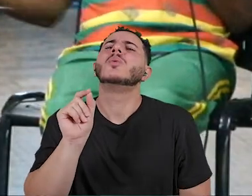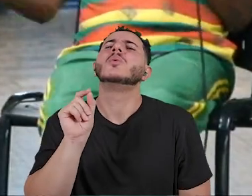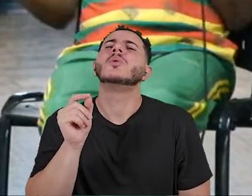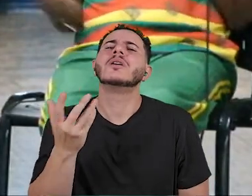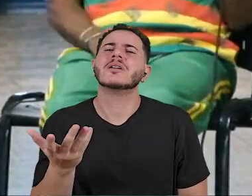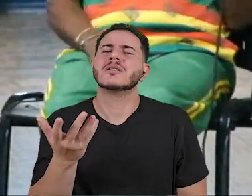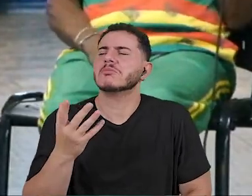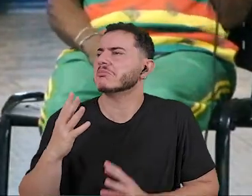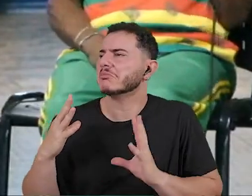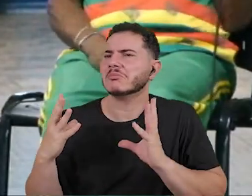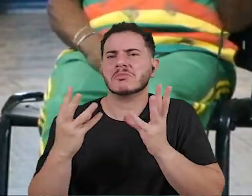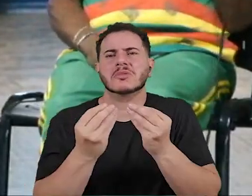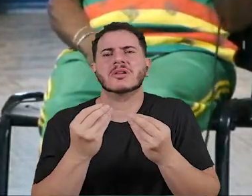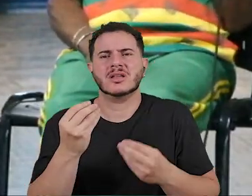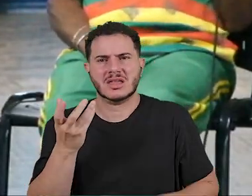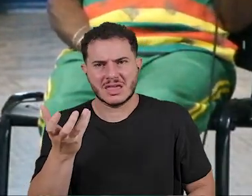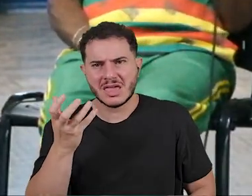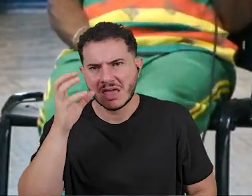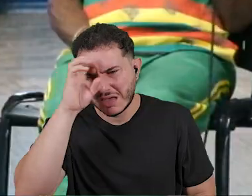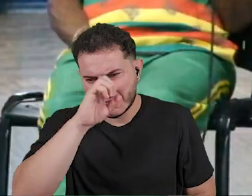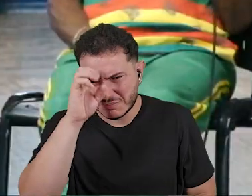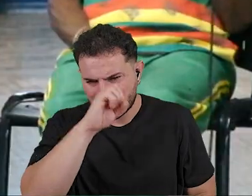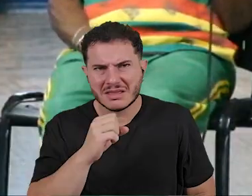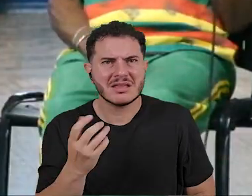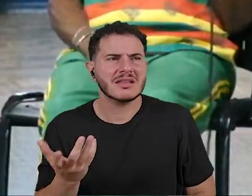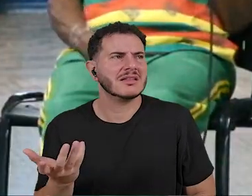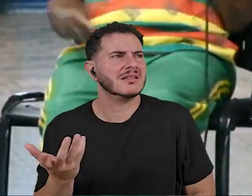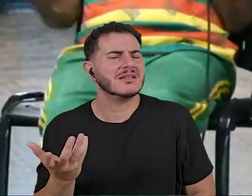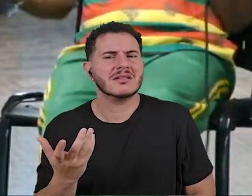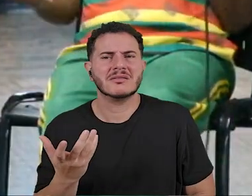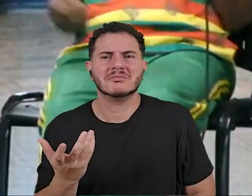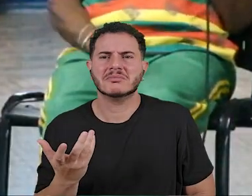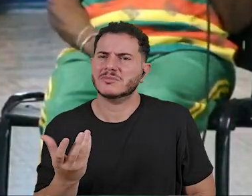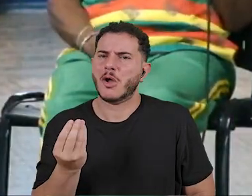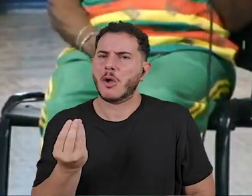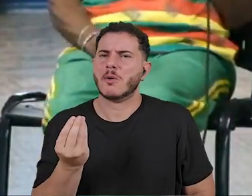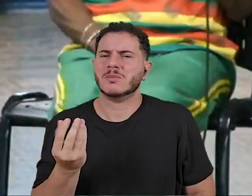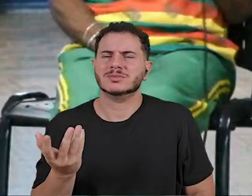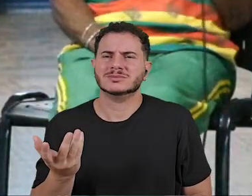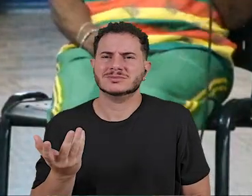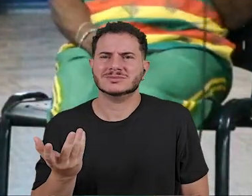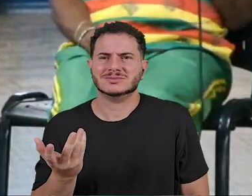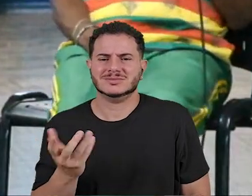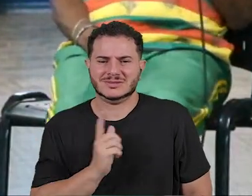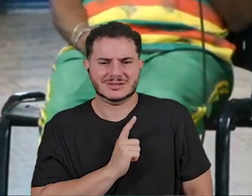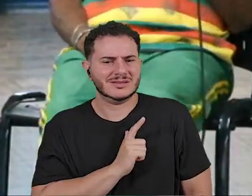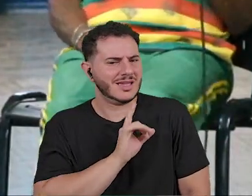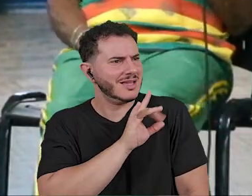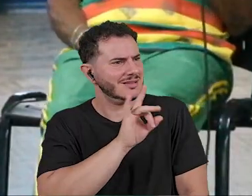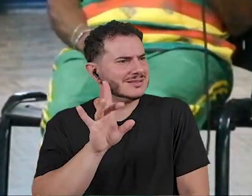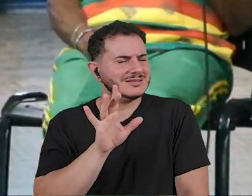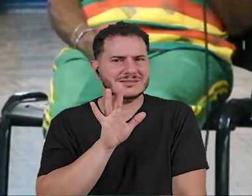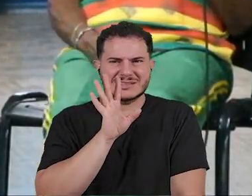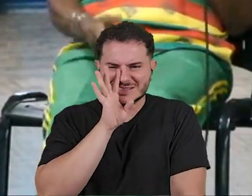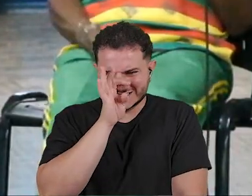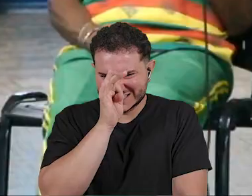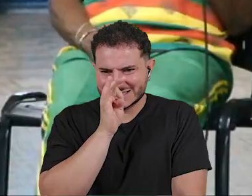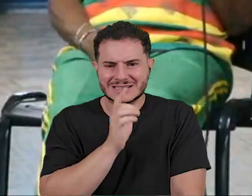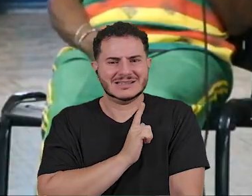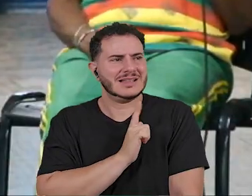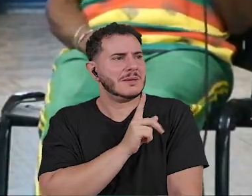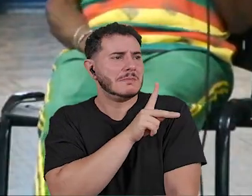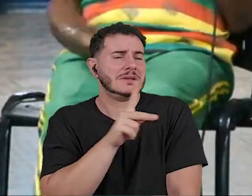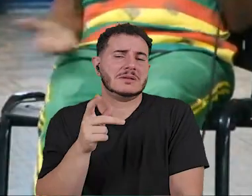filho. Tem vista se tem, quem é? Você, meu filho. E tesoureiro, minha filha.